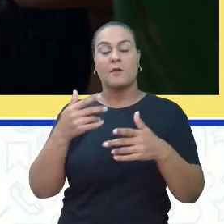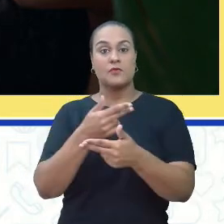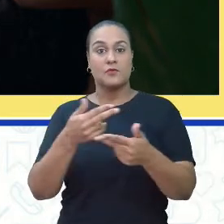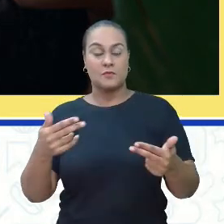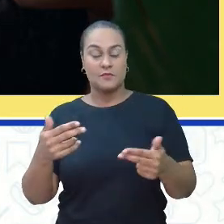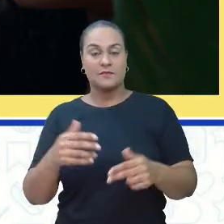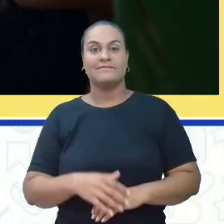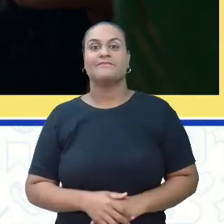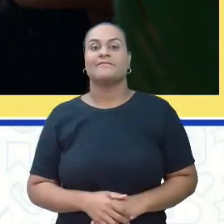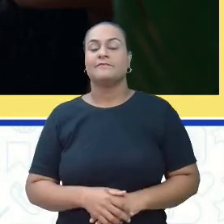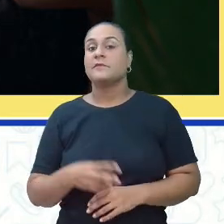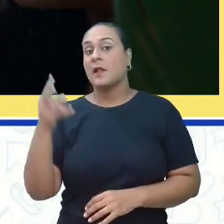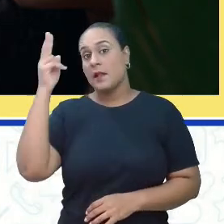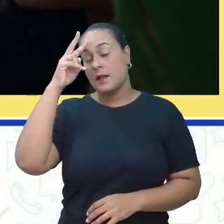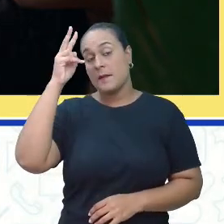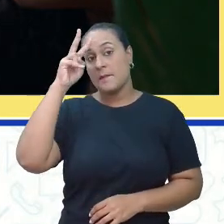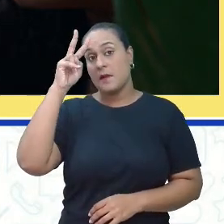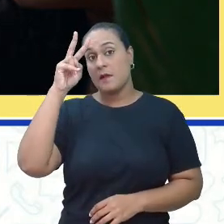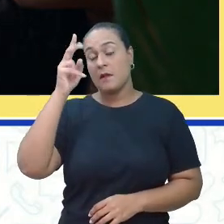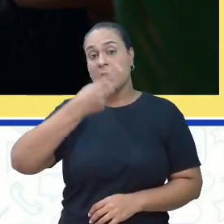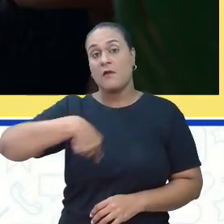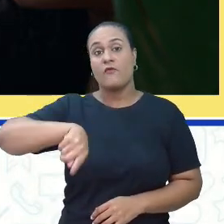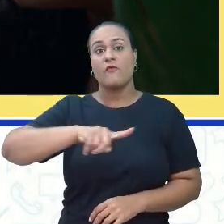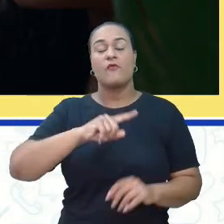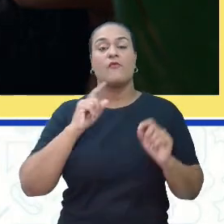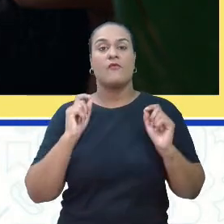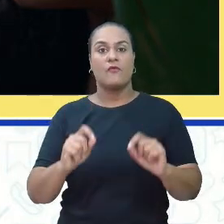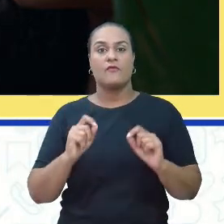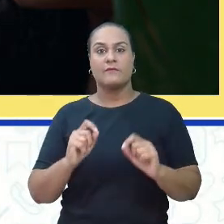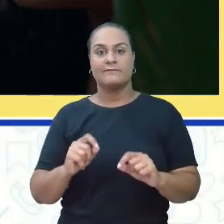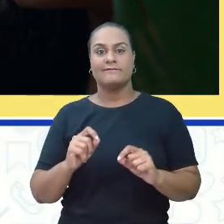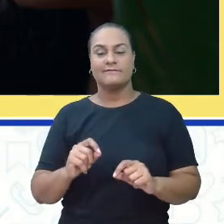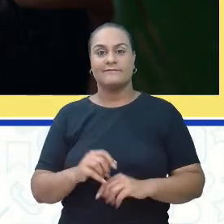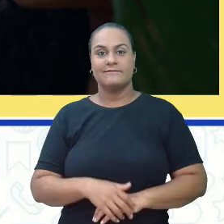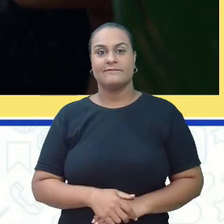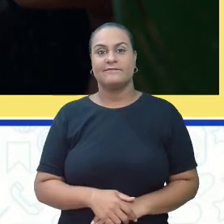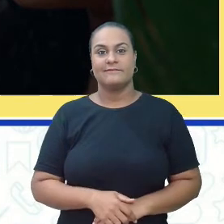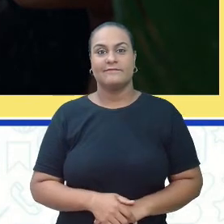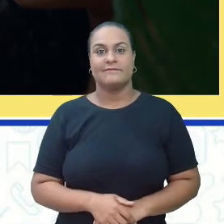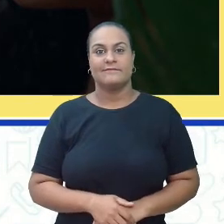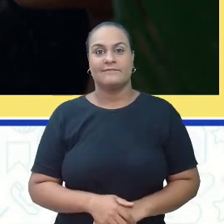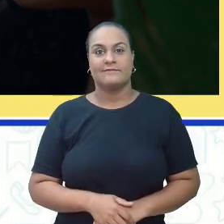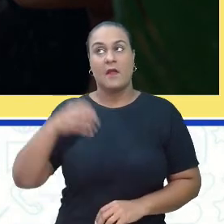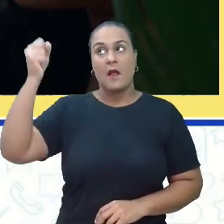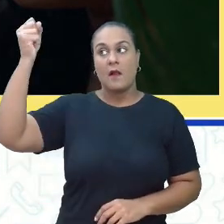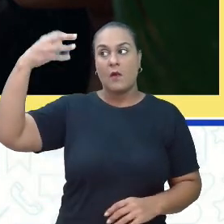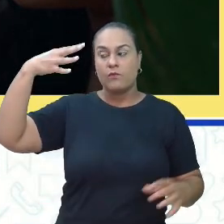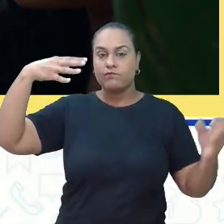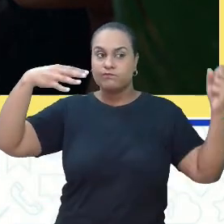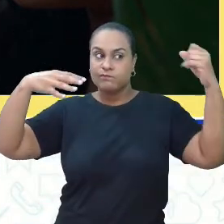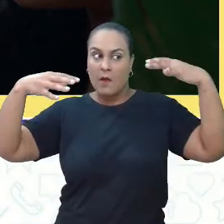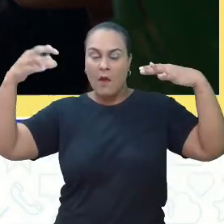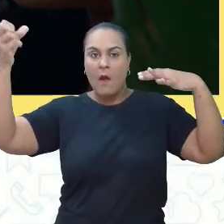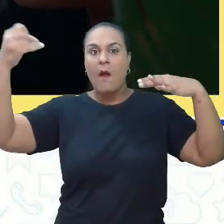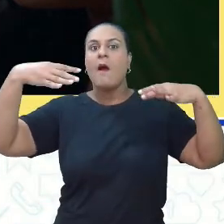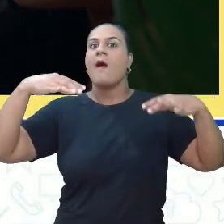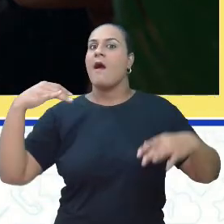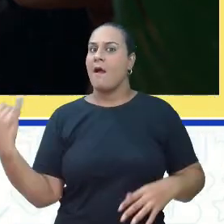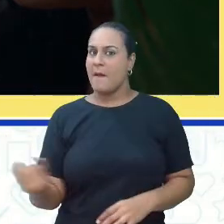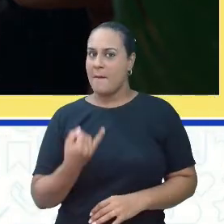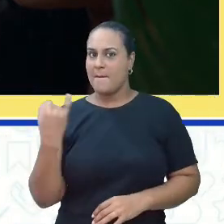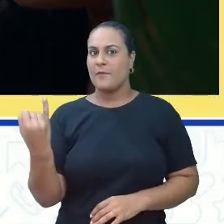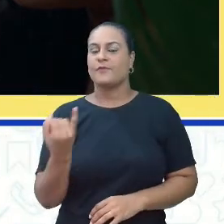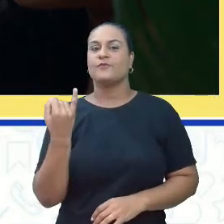querendo lembrar a vocês, o que eu estou querendo reforçar aí para vocês, é que, gente, a luz é muito importante. É só